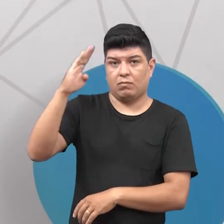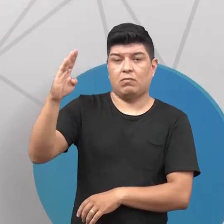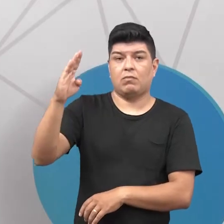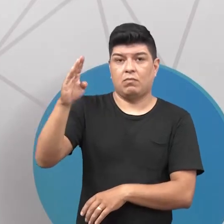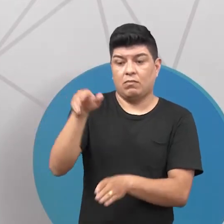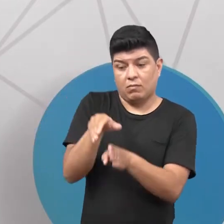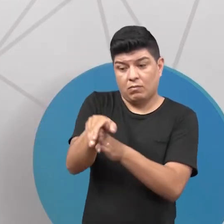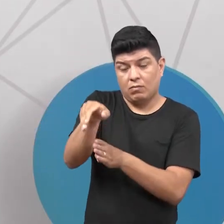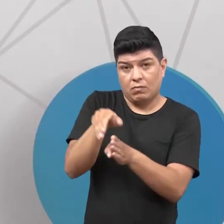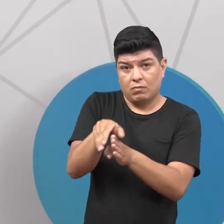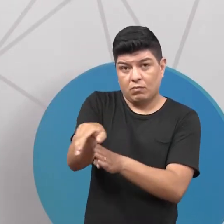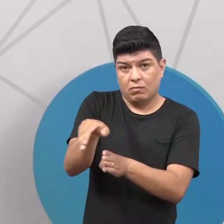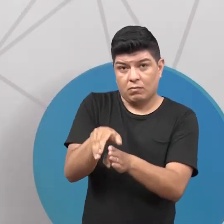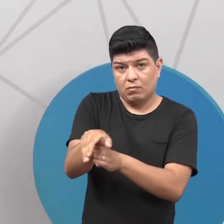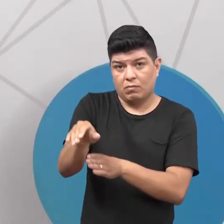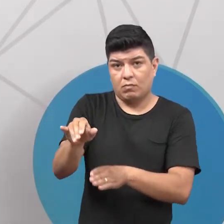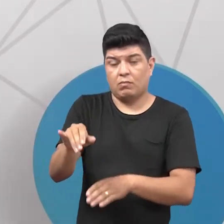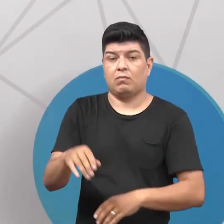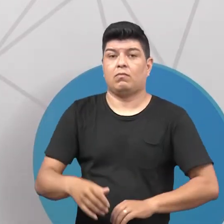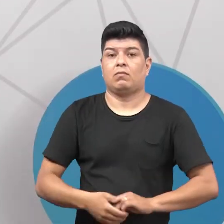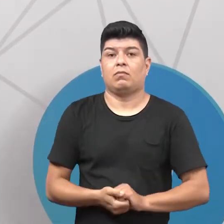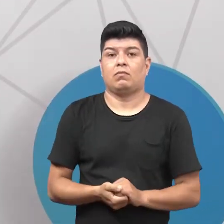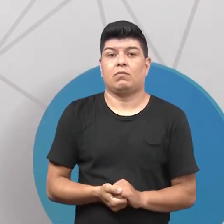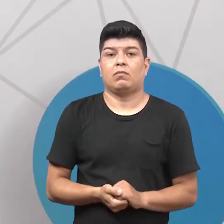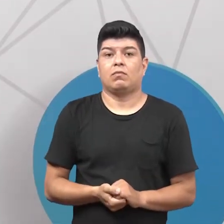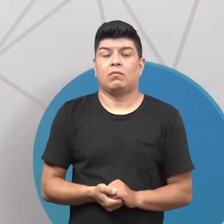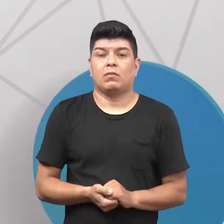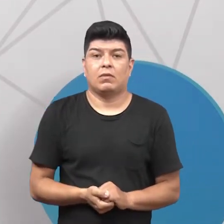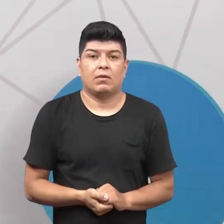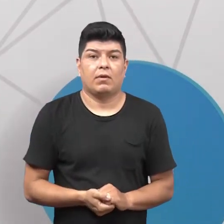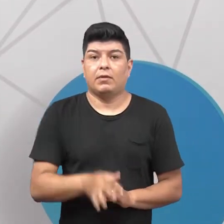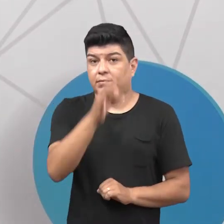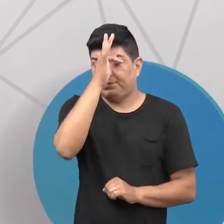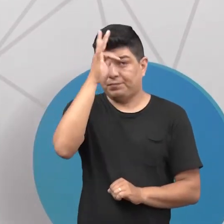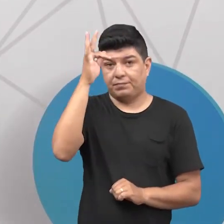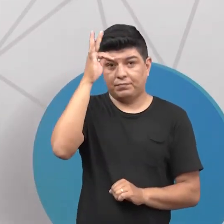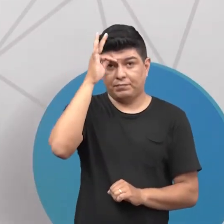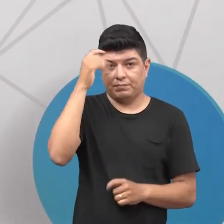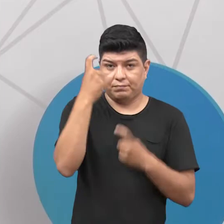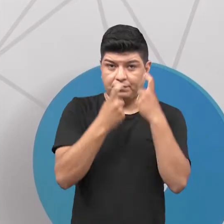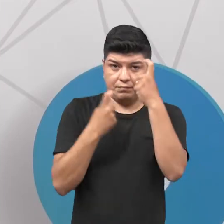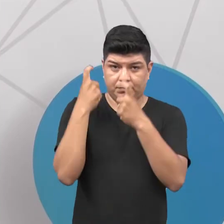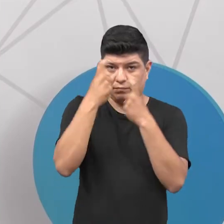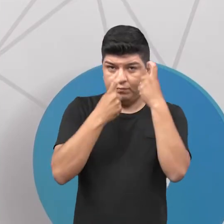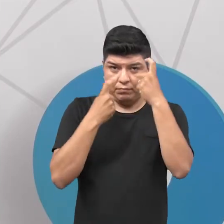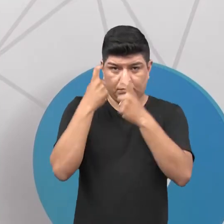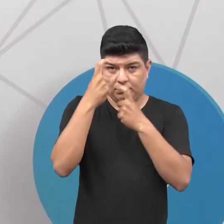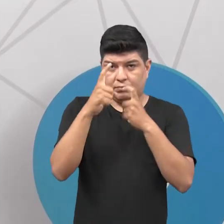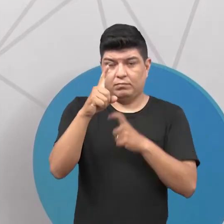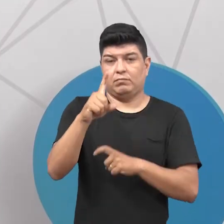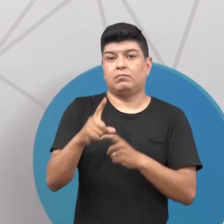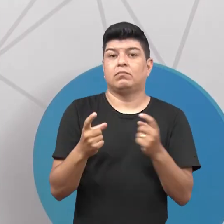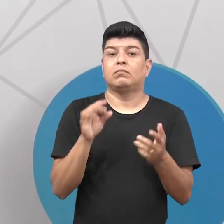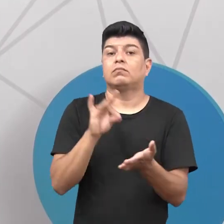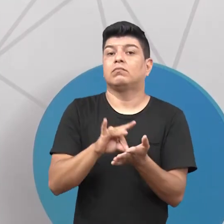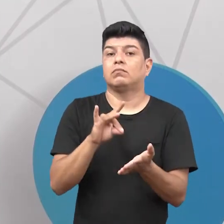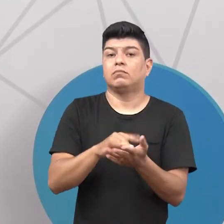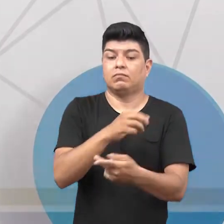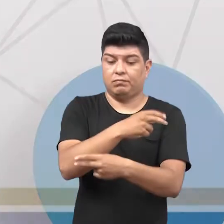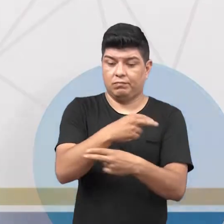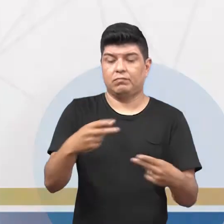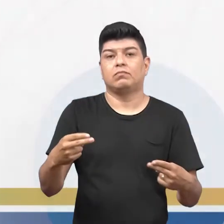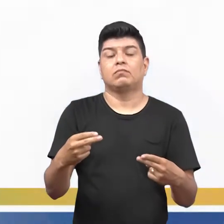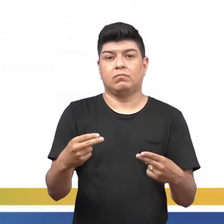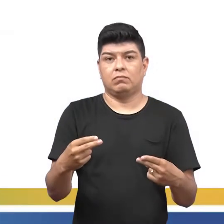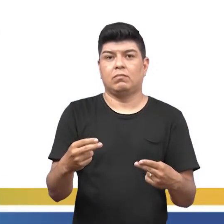que orientam uma instituição. Então, a filosofia, ela se preocupa com a lógica das coisas.